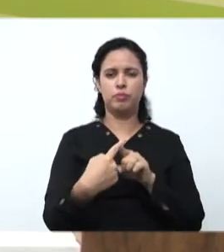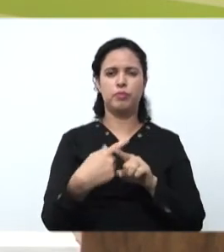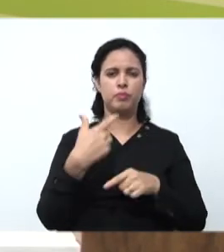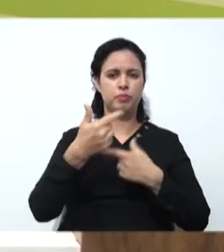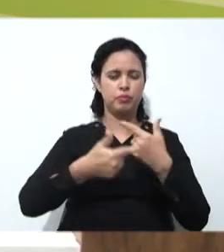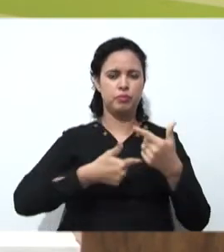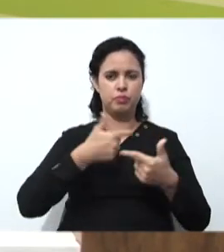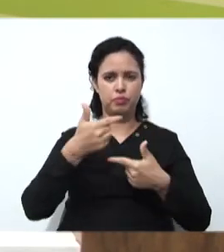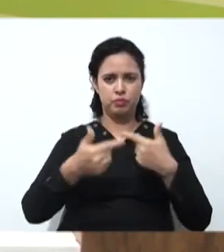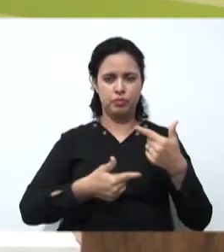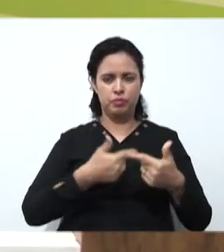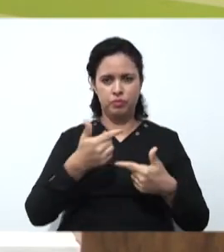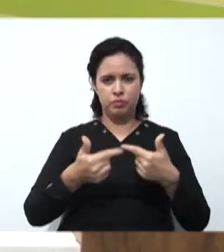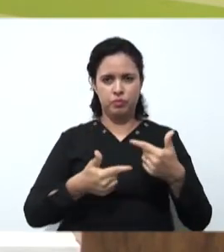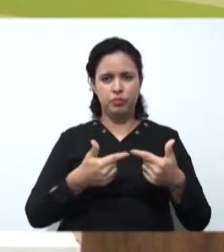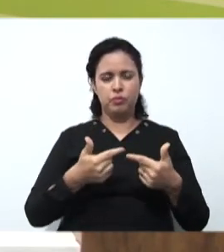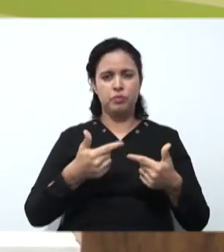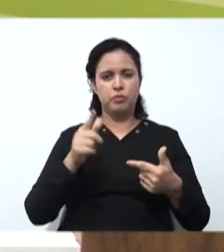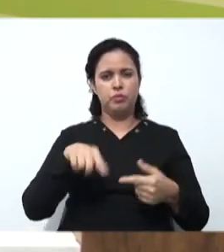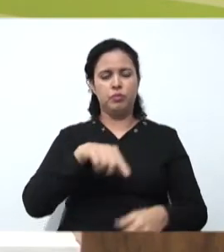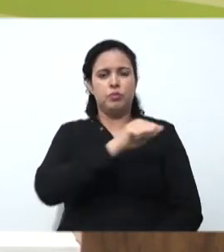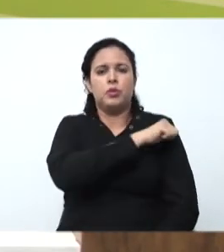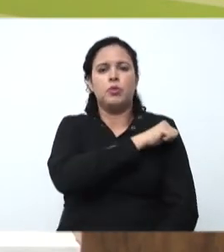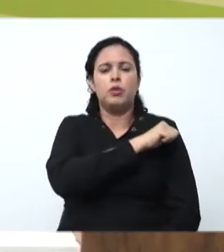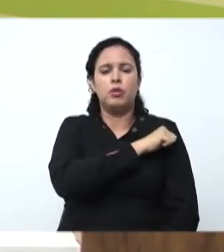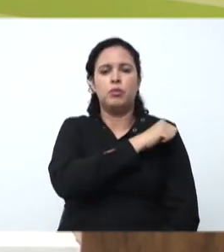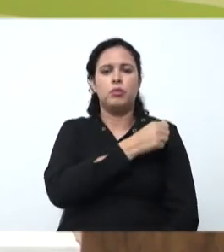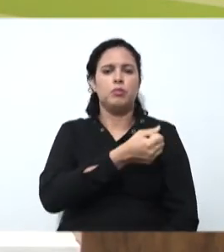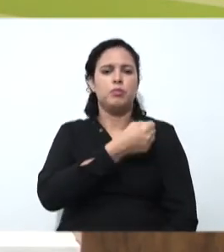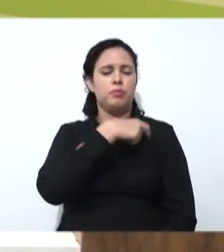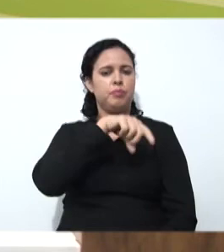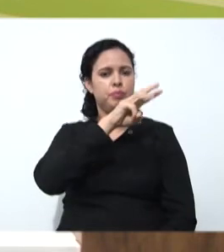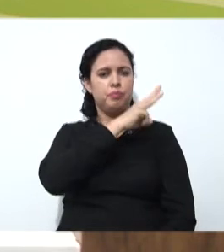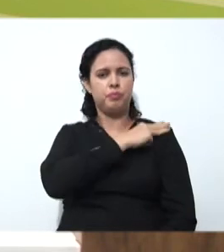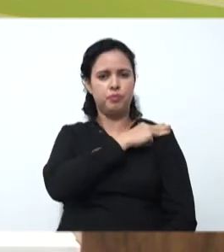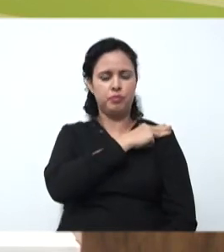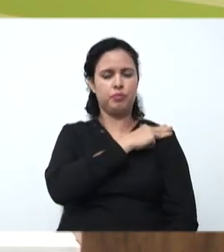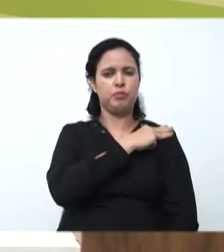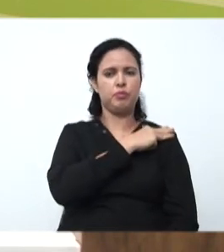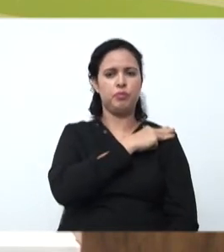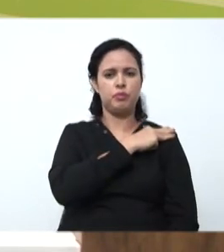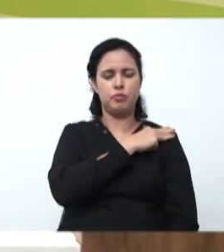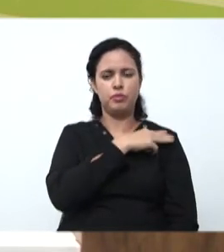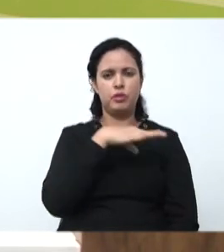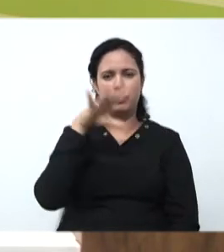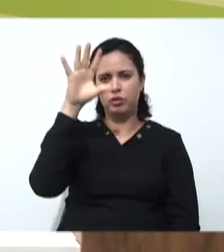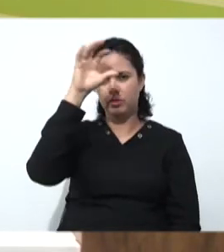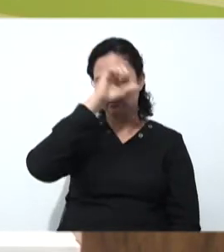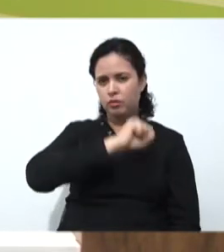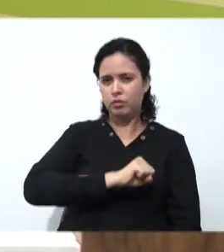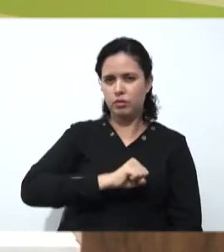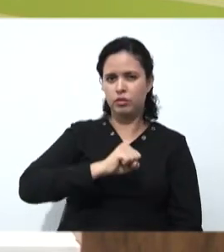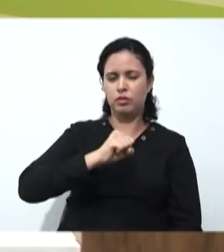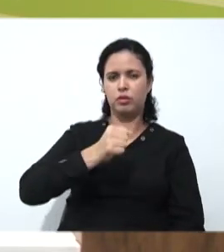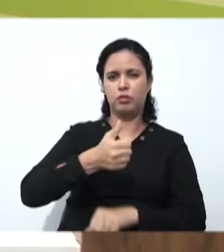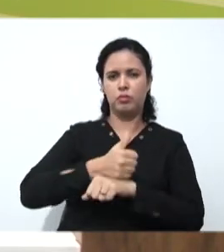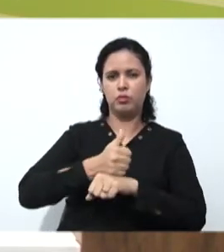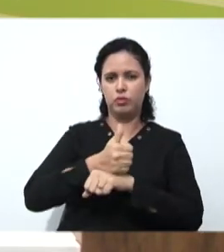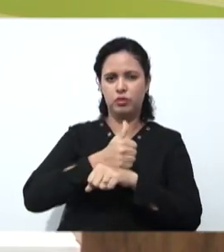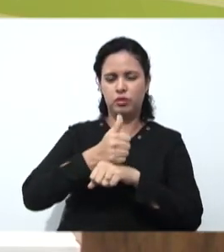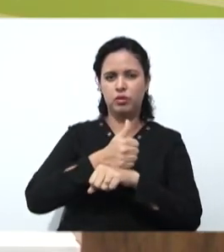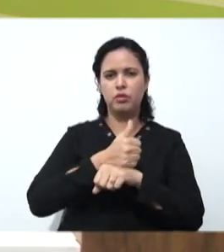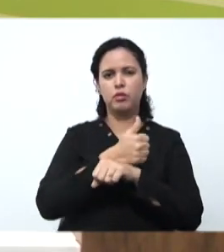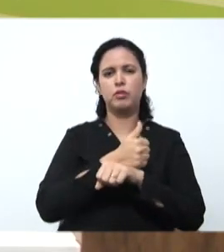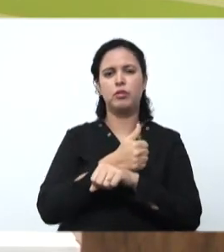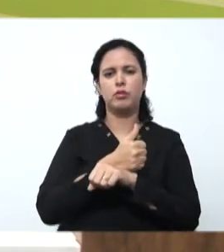com estudantes, né, de nível médio que estão aprendendo uma profissão, né, que estão